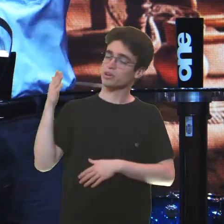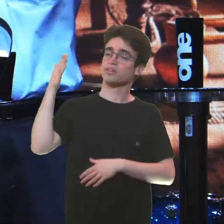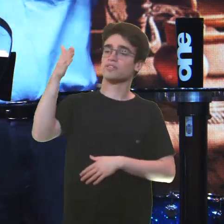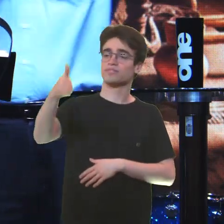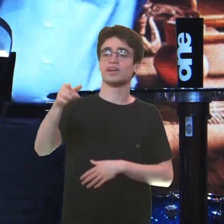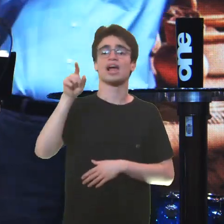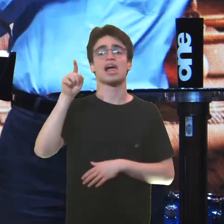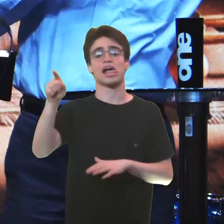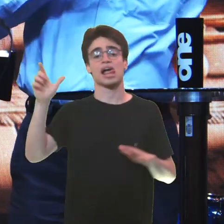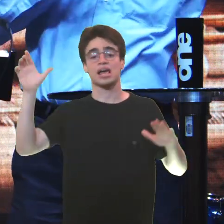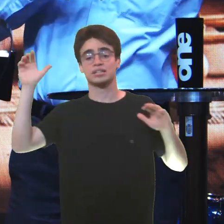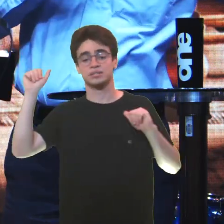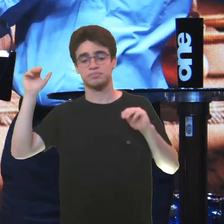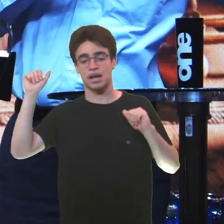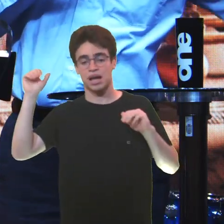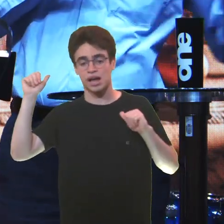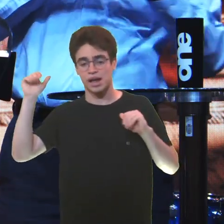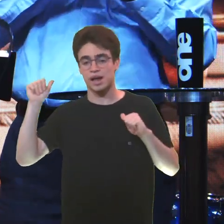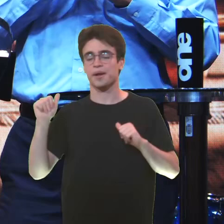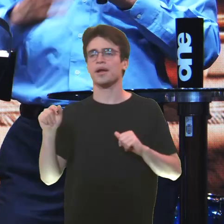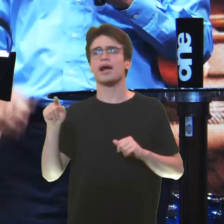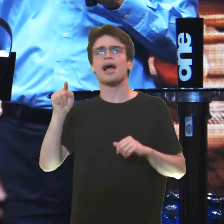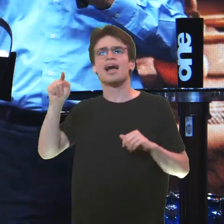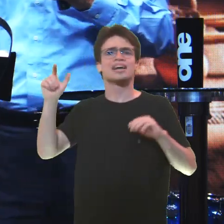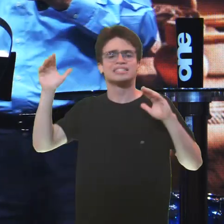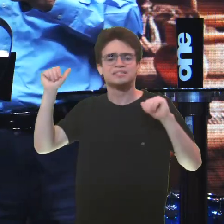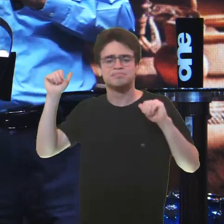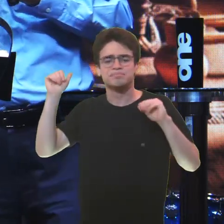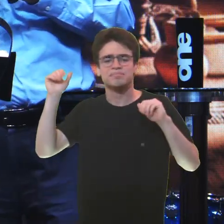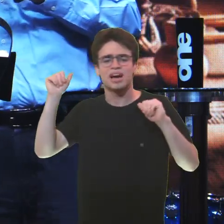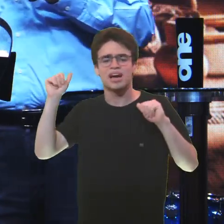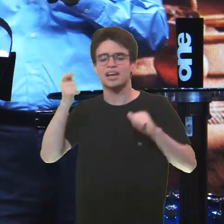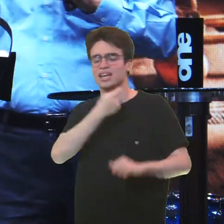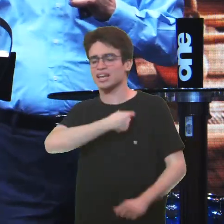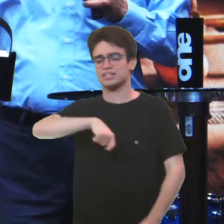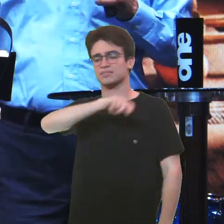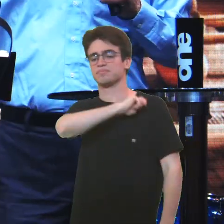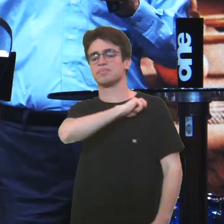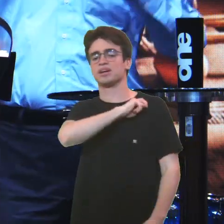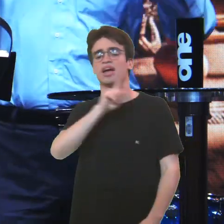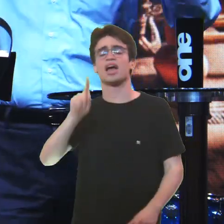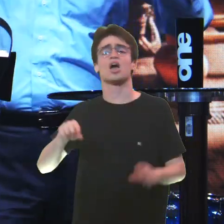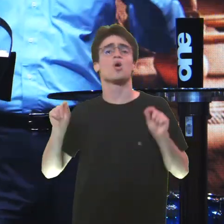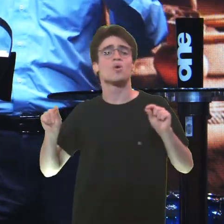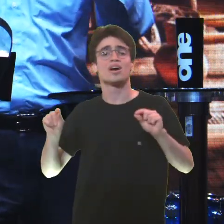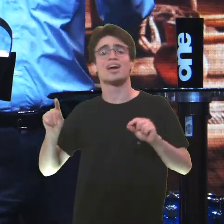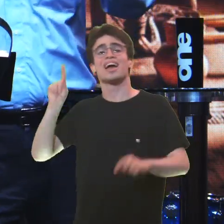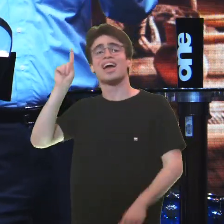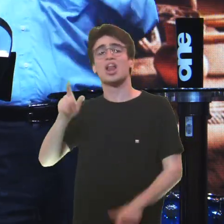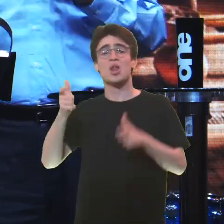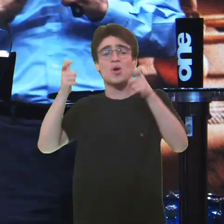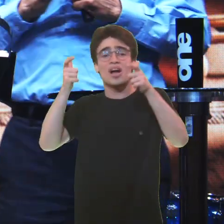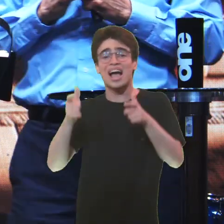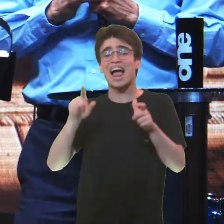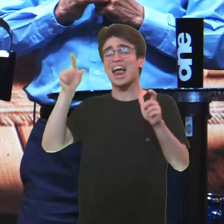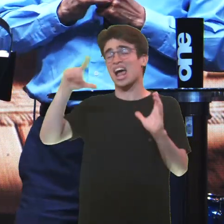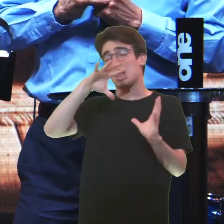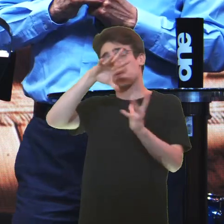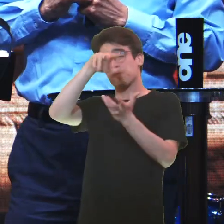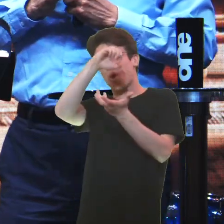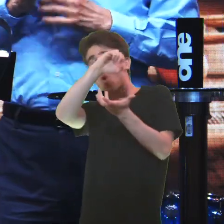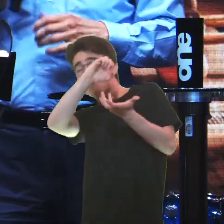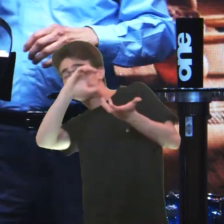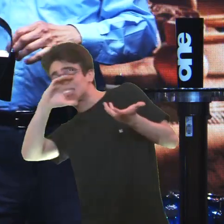sabemos es el extremo occidental que de sabemos Europa. que é o extremo ocidental da Europa. Imagine mentalmente usted el cuadro. Então,